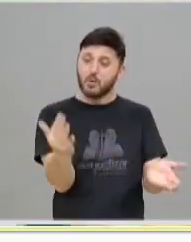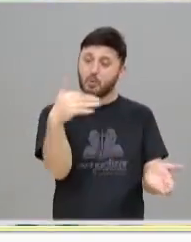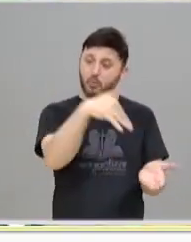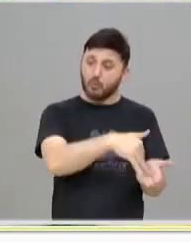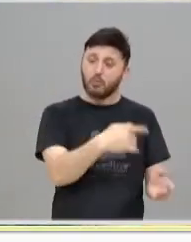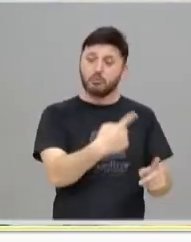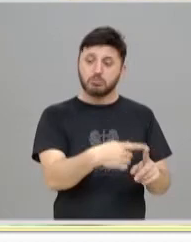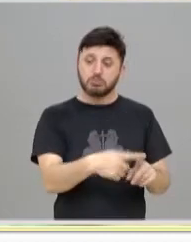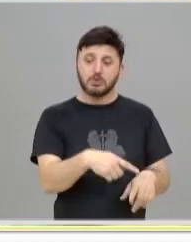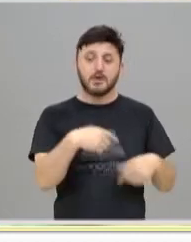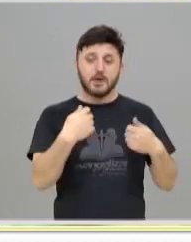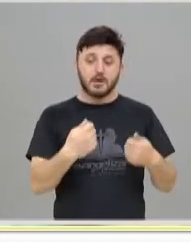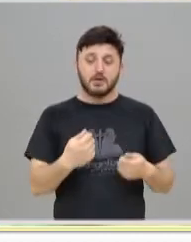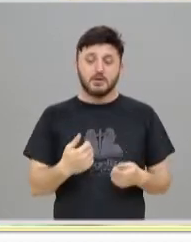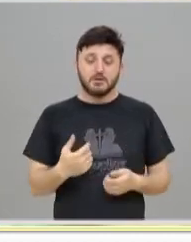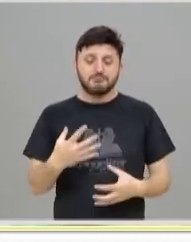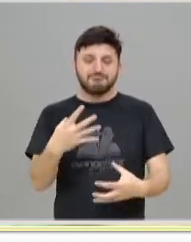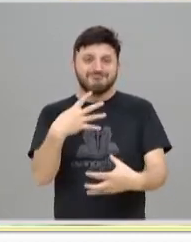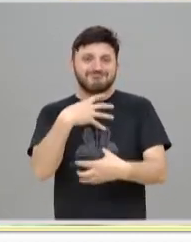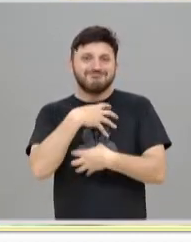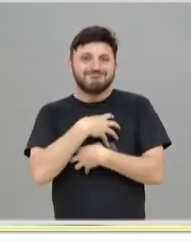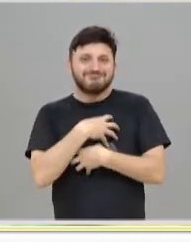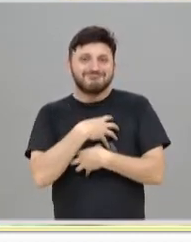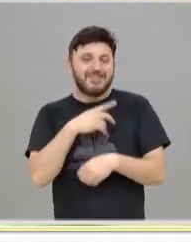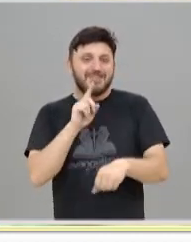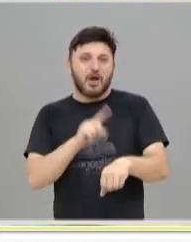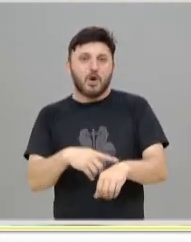sentiu necessidade de rezar.